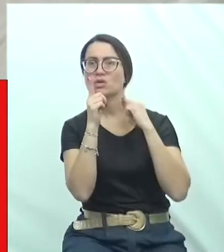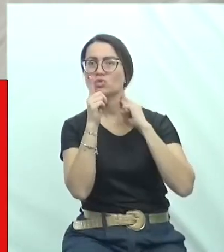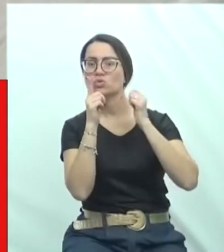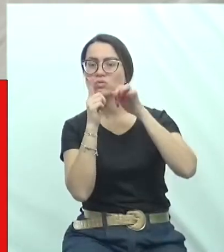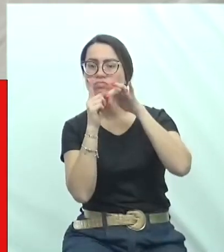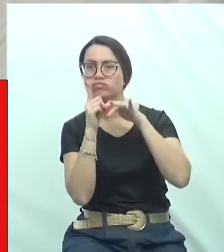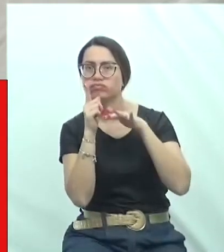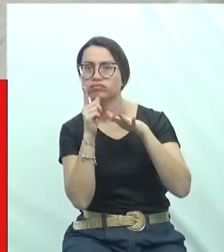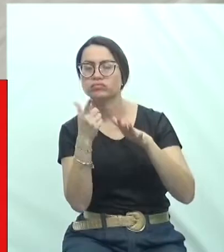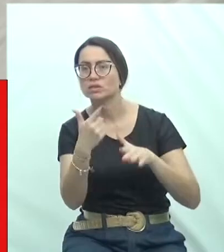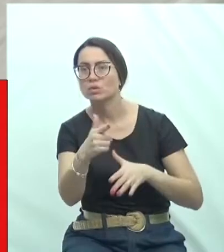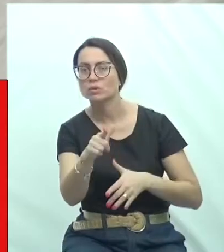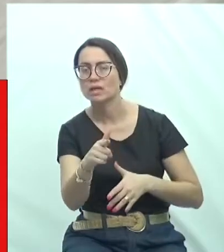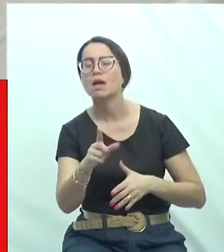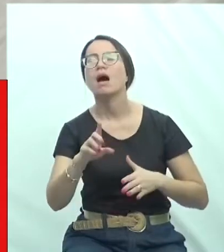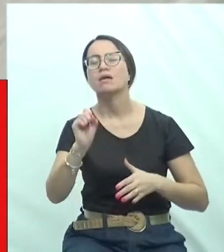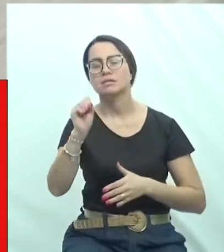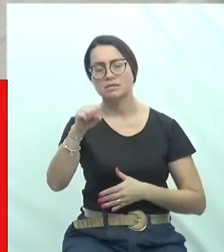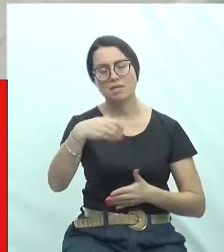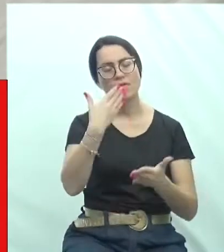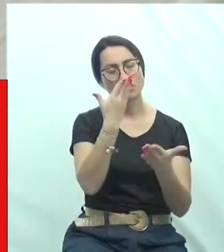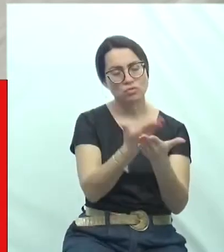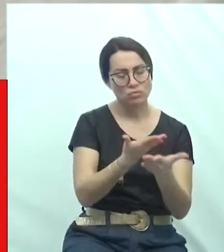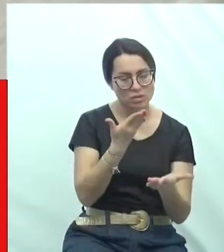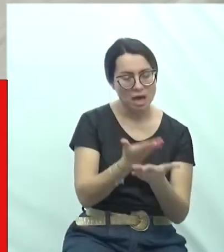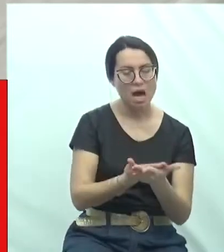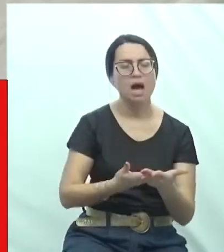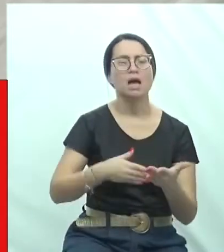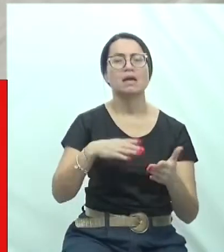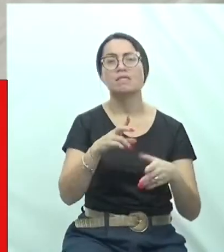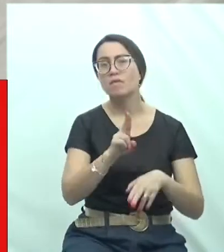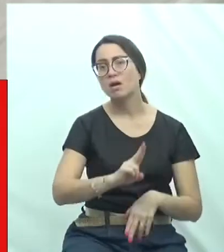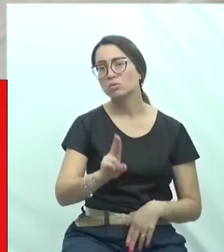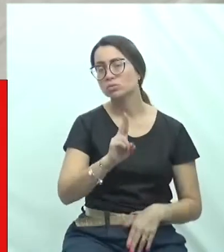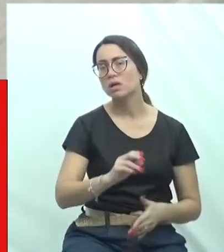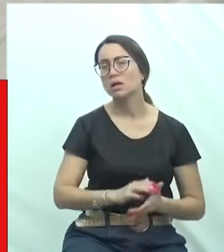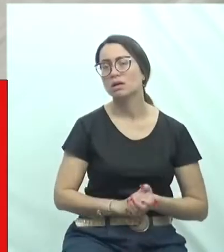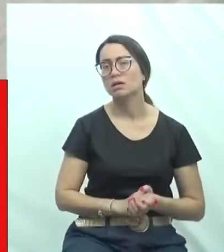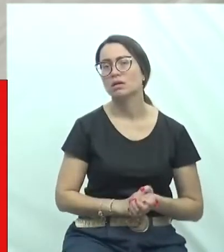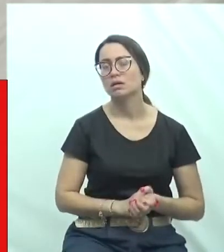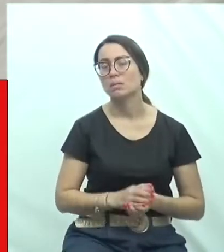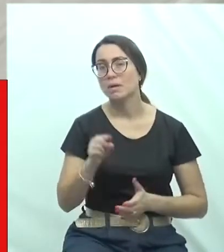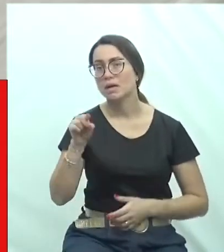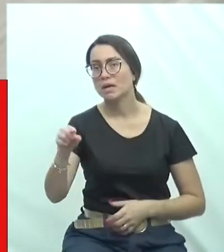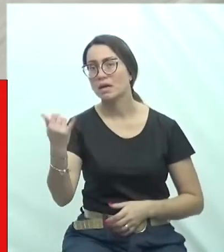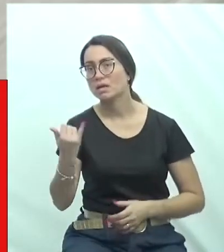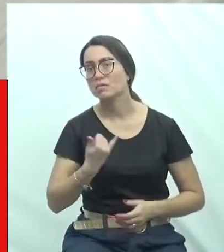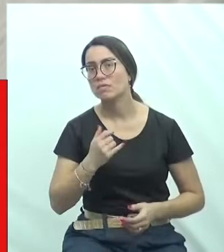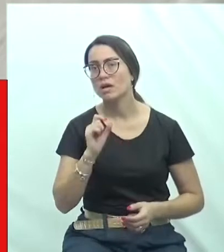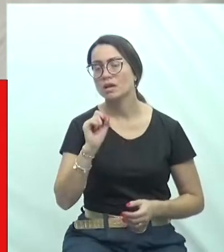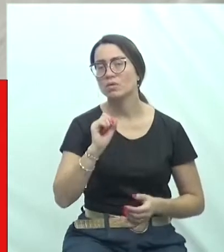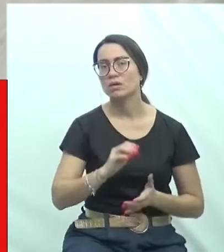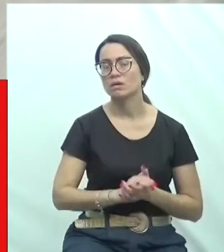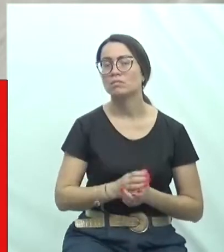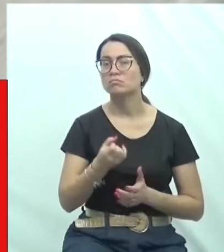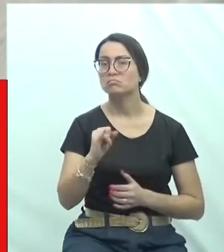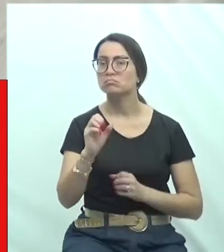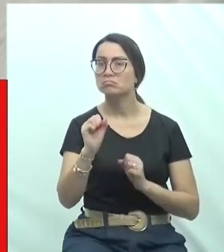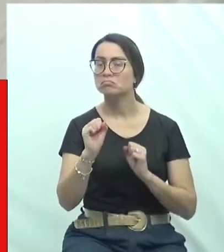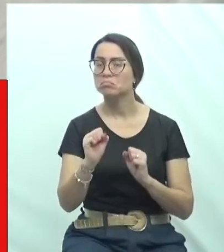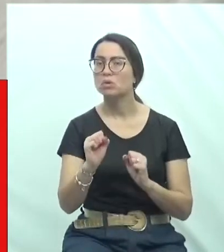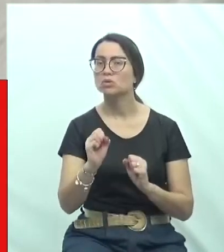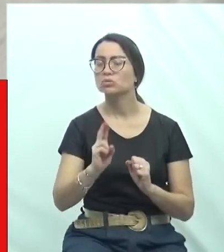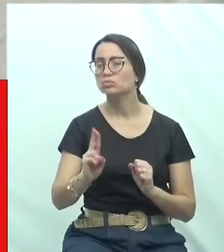aceitar estudar ou ir atrás dos órgãos competentes para que eles nos digam se realmente isso